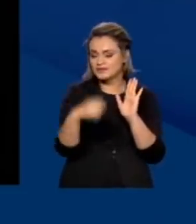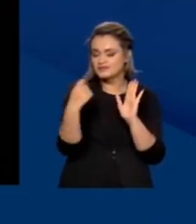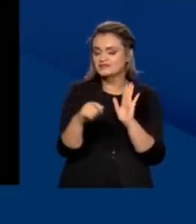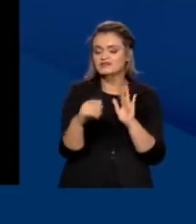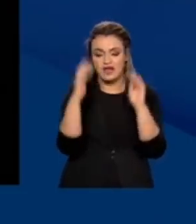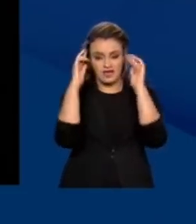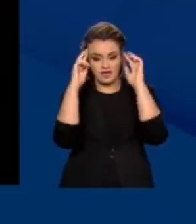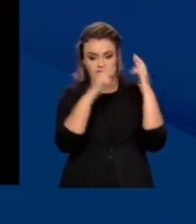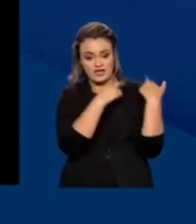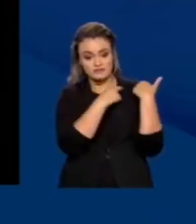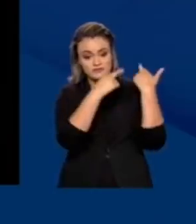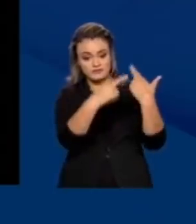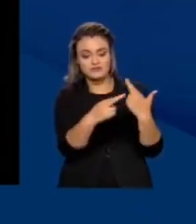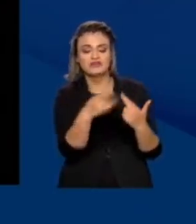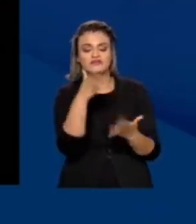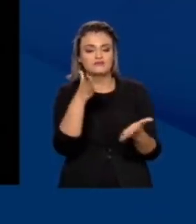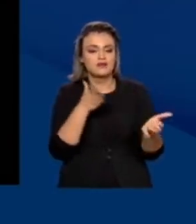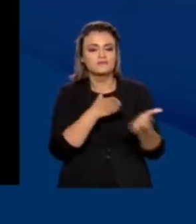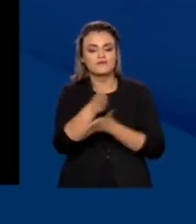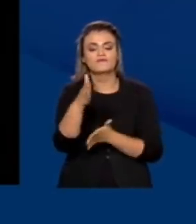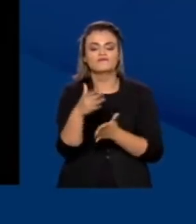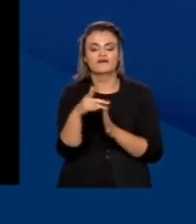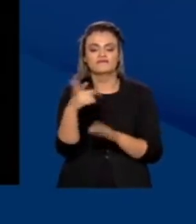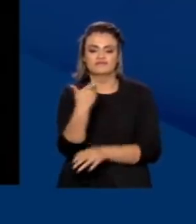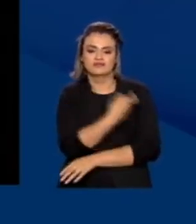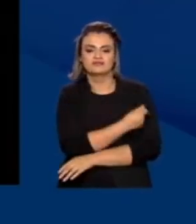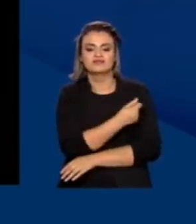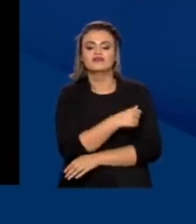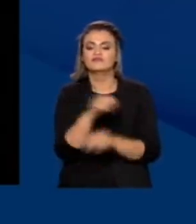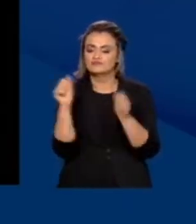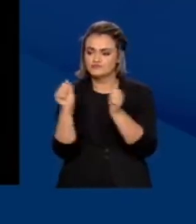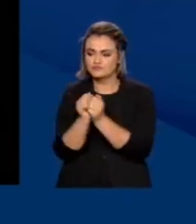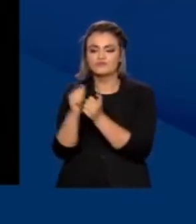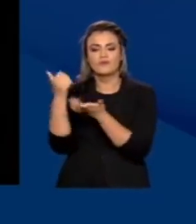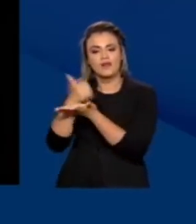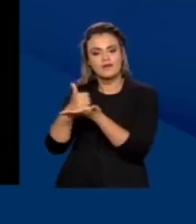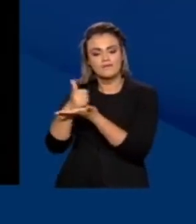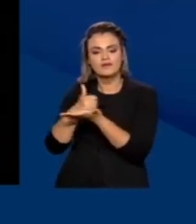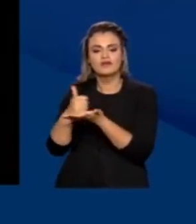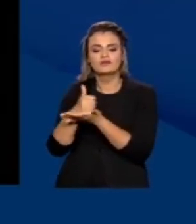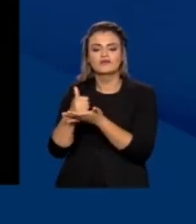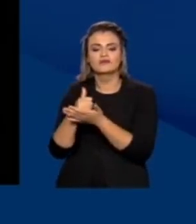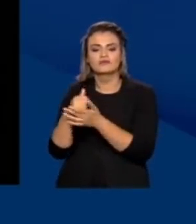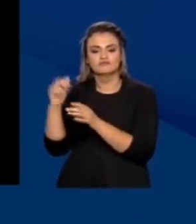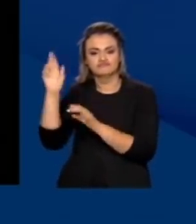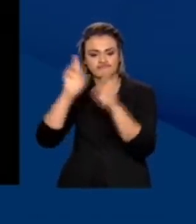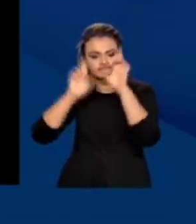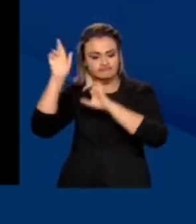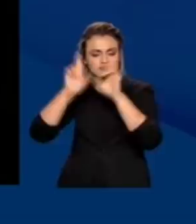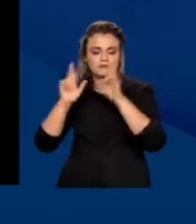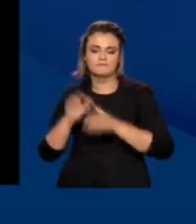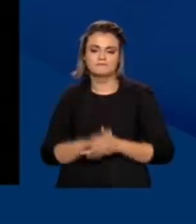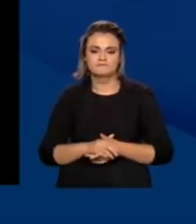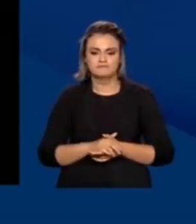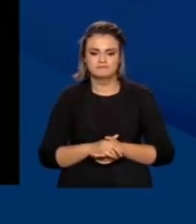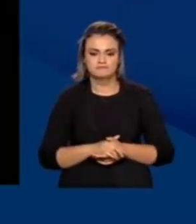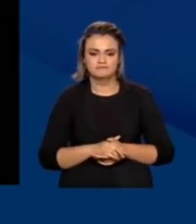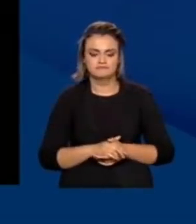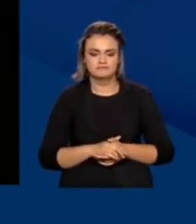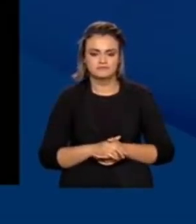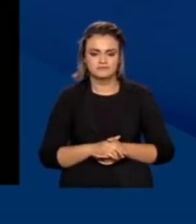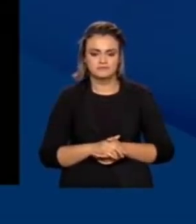submissão e responsabilidade para a aprovação da vacina junto àquela agência reguladora.